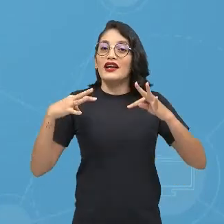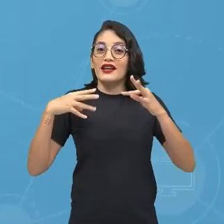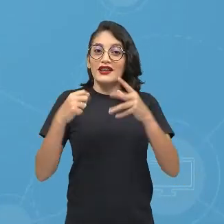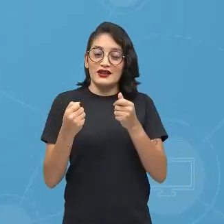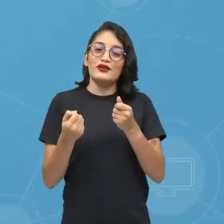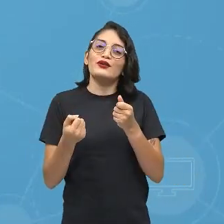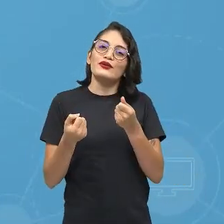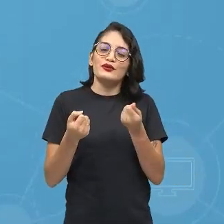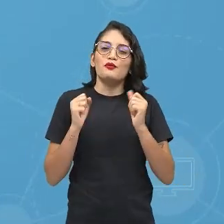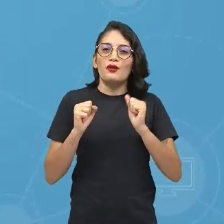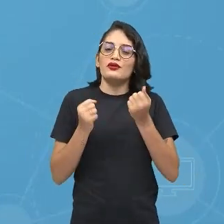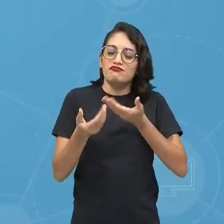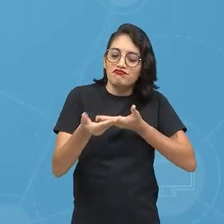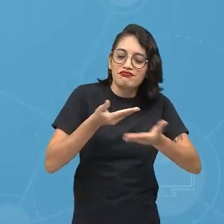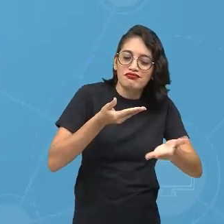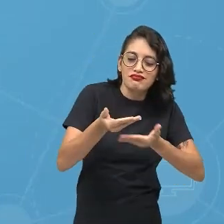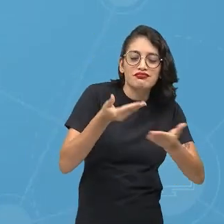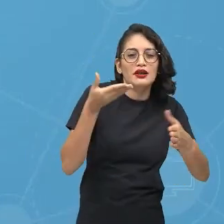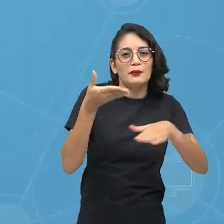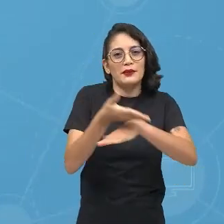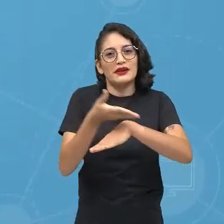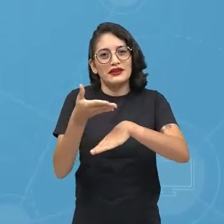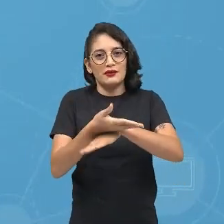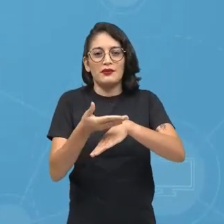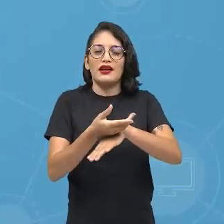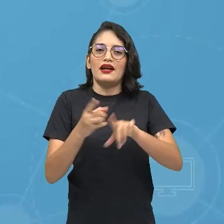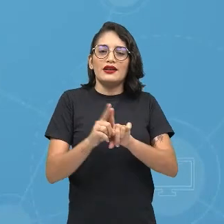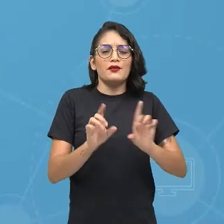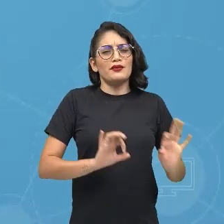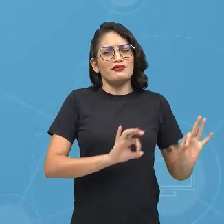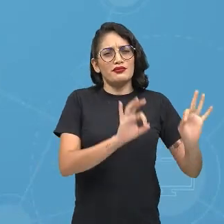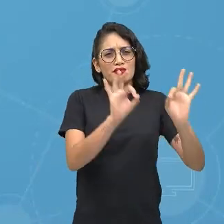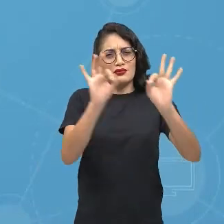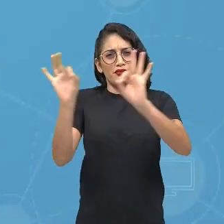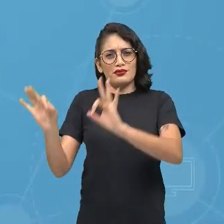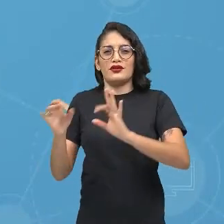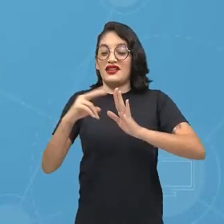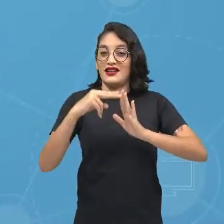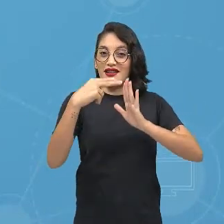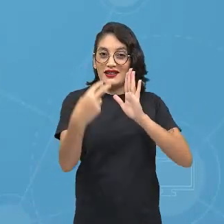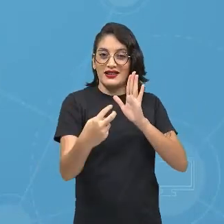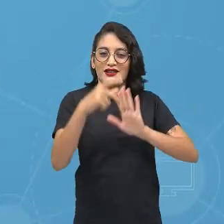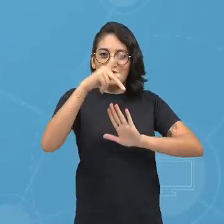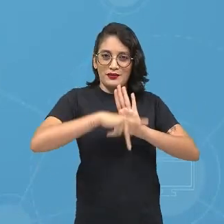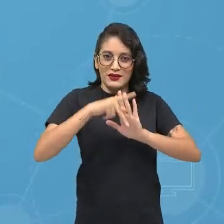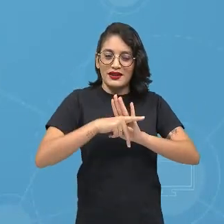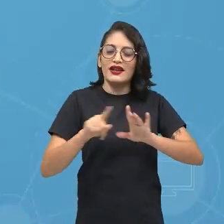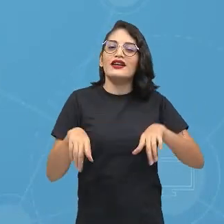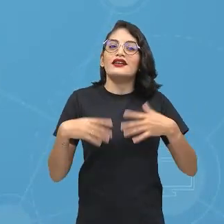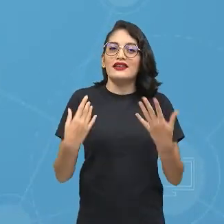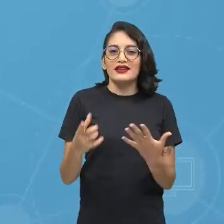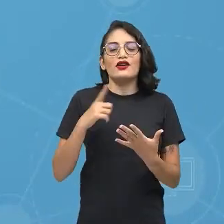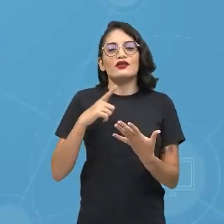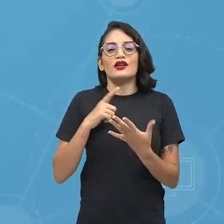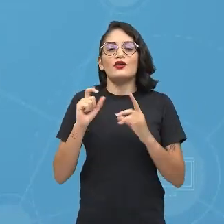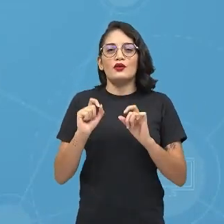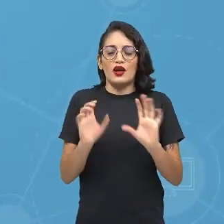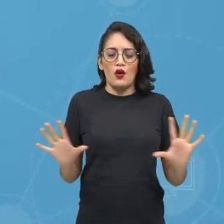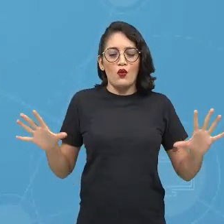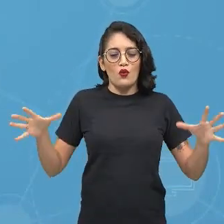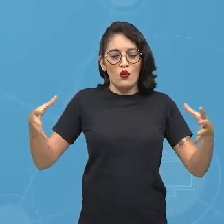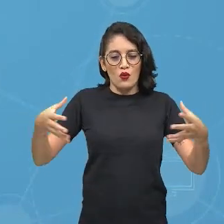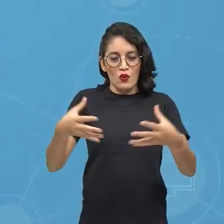todos participem, todos possam acompanhar o Aula em Casa Amazonas e, claro, para isso também temos uma super